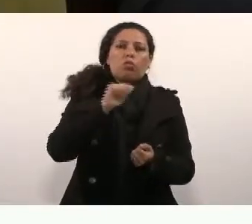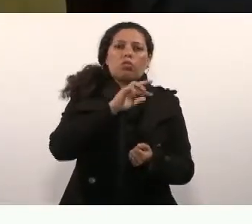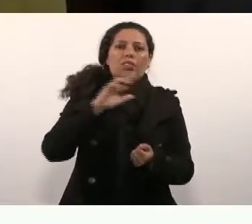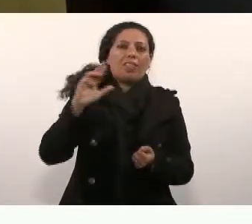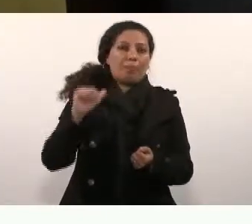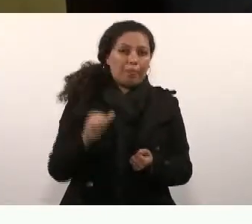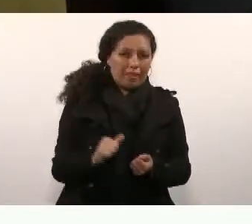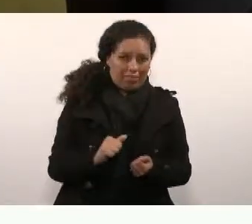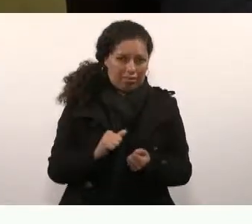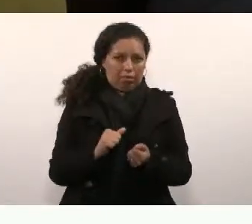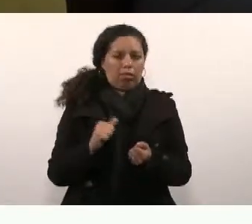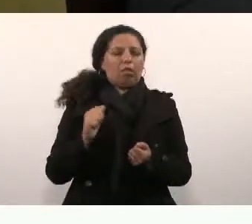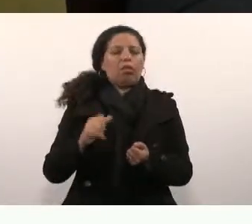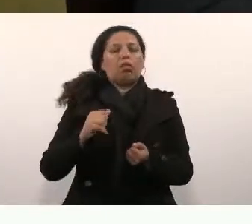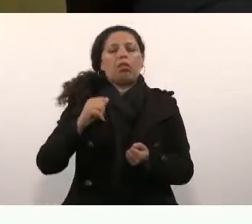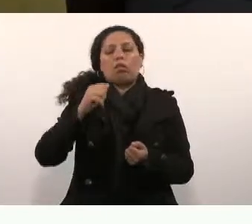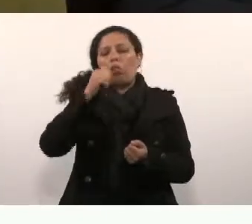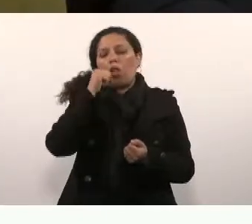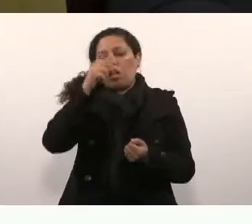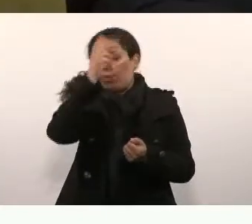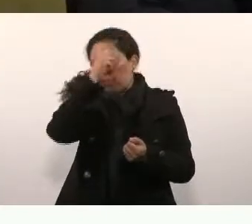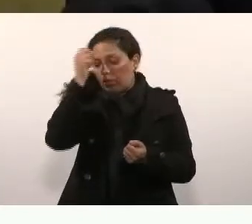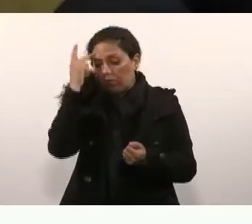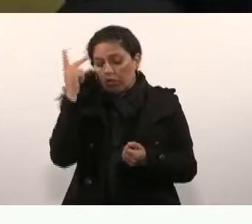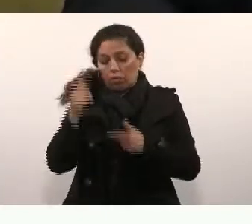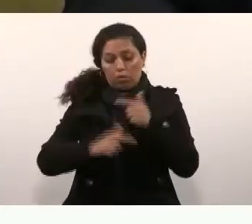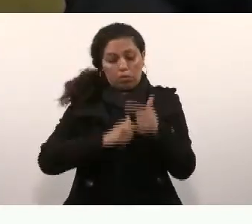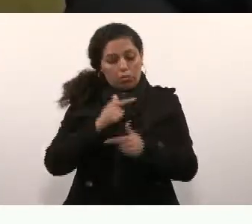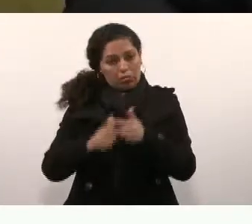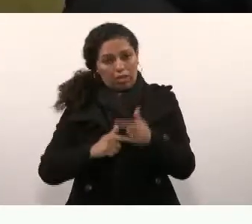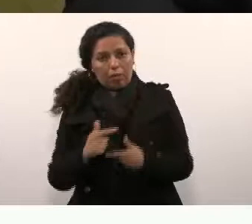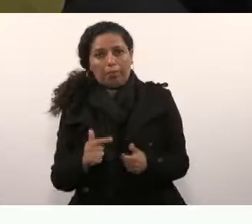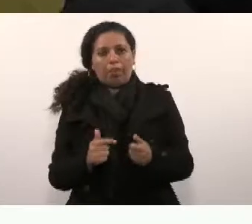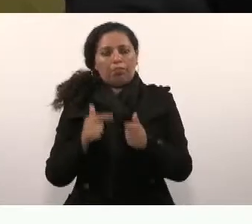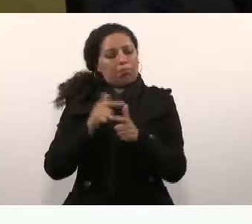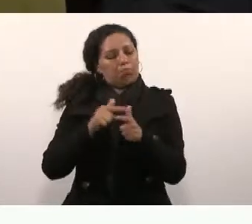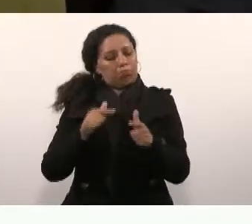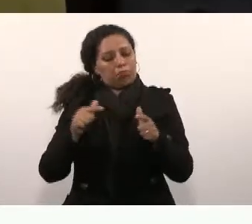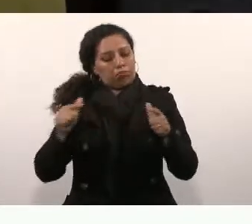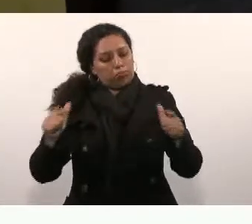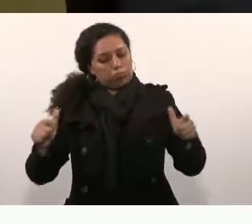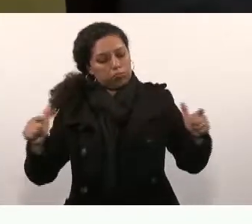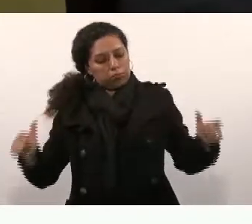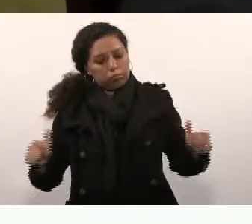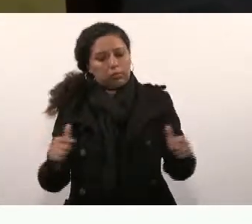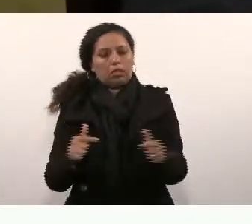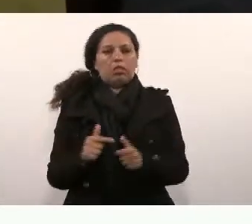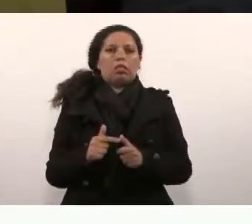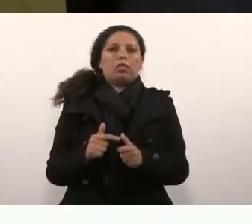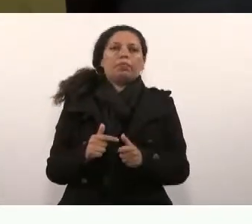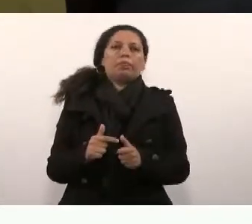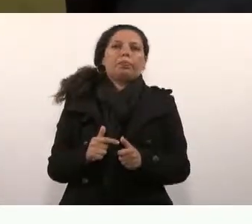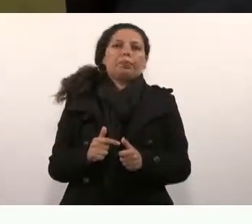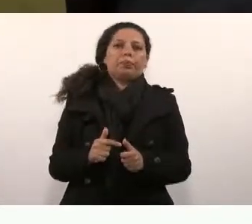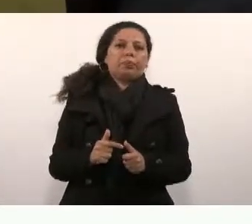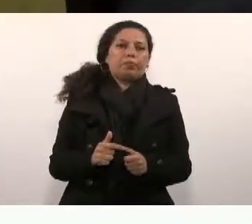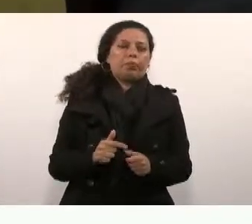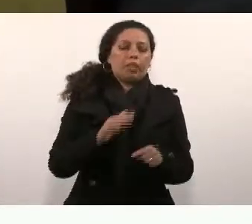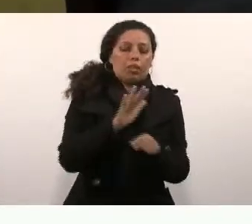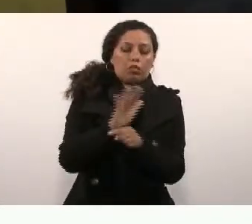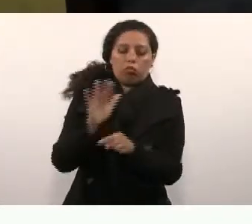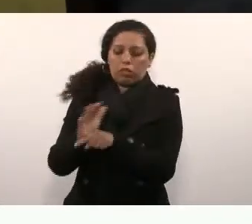conhece, extraordinário da geração de emprego, hoje aplicando a mão de obra menos qualificada,